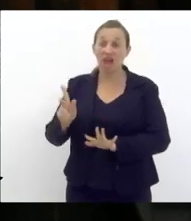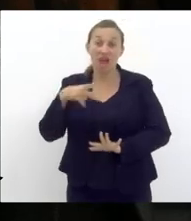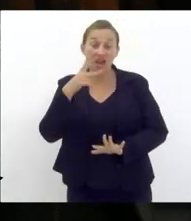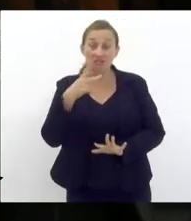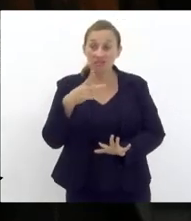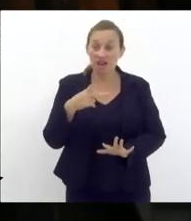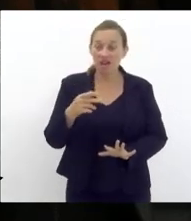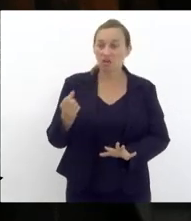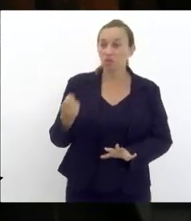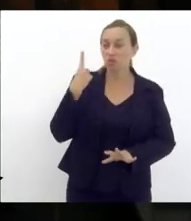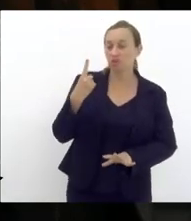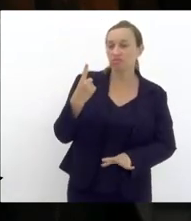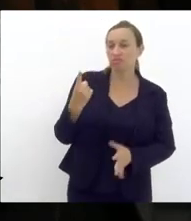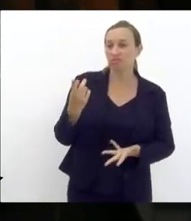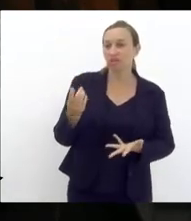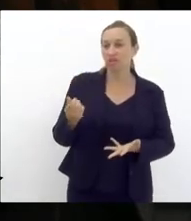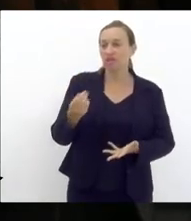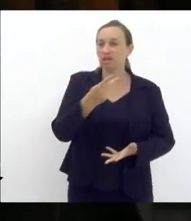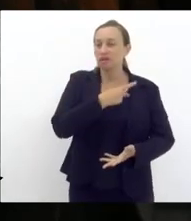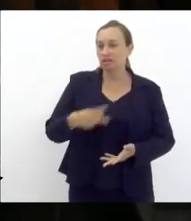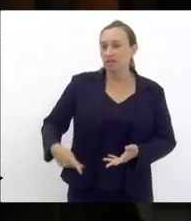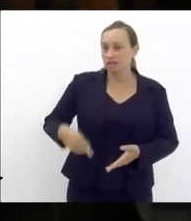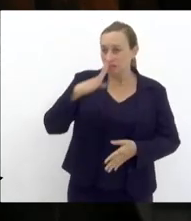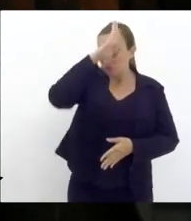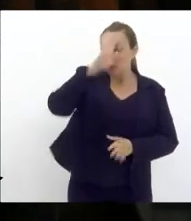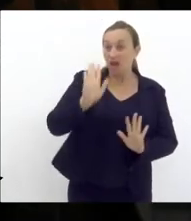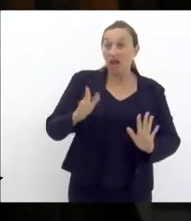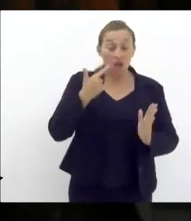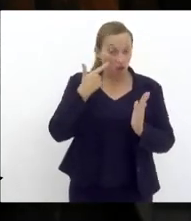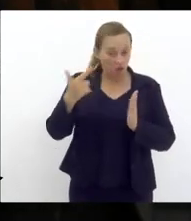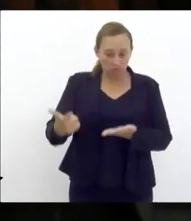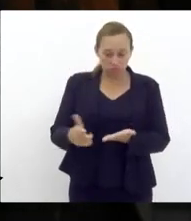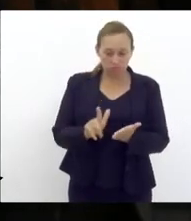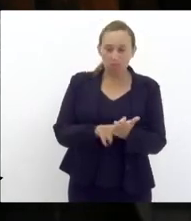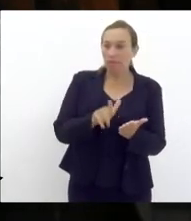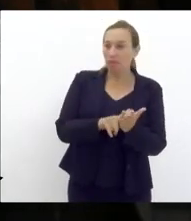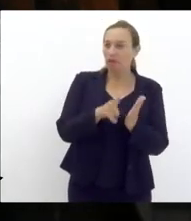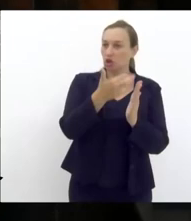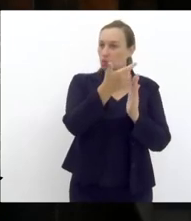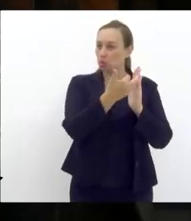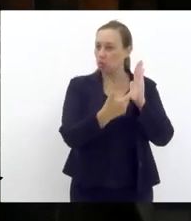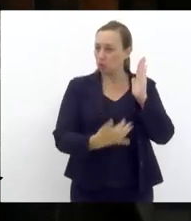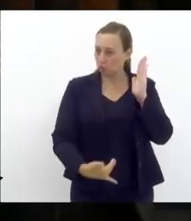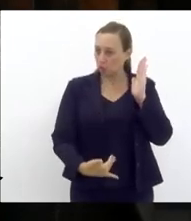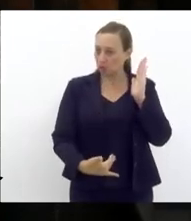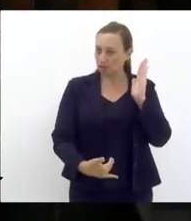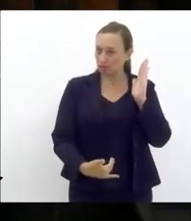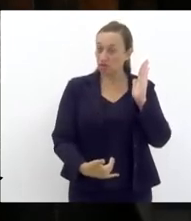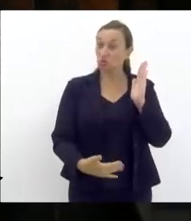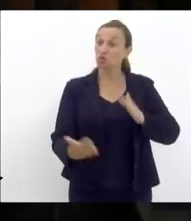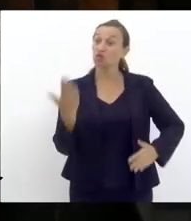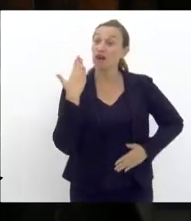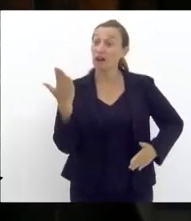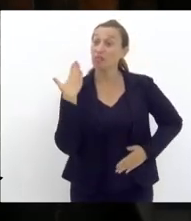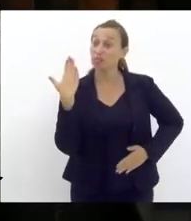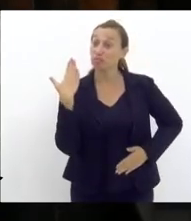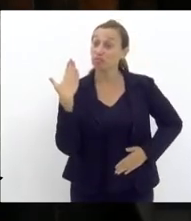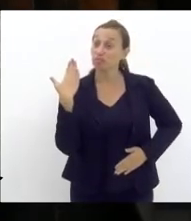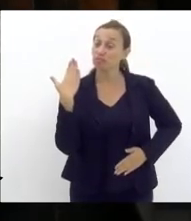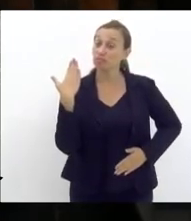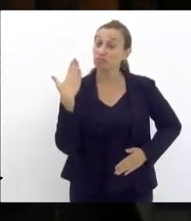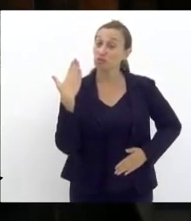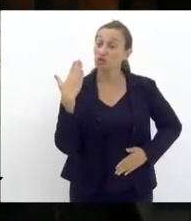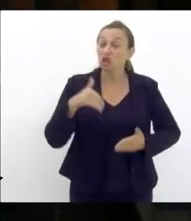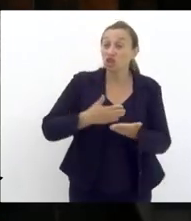ex-presidente bolsonaro eu trouxe aqui uma lista dos vagabundos que